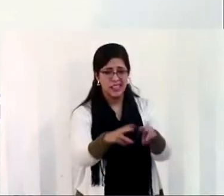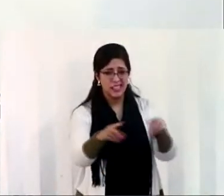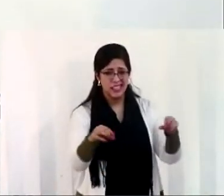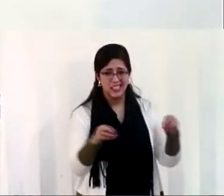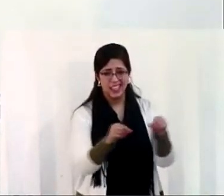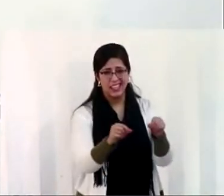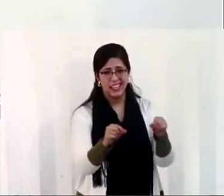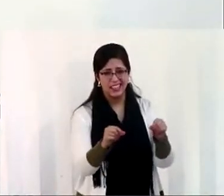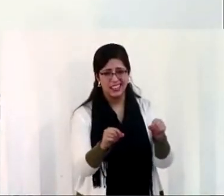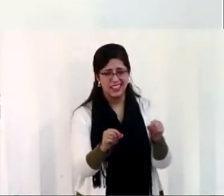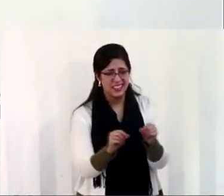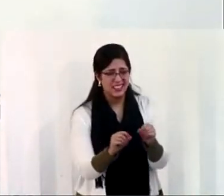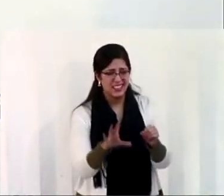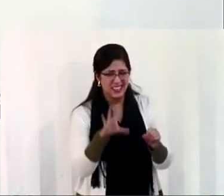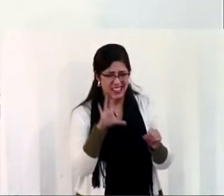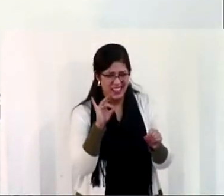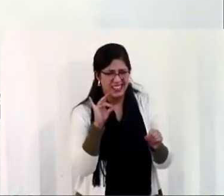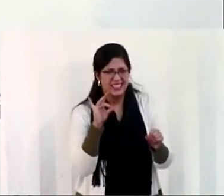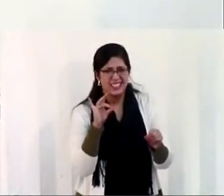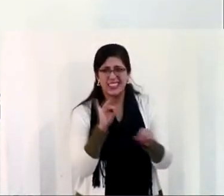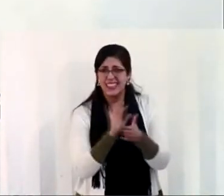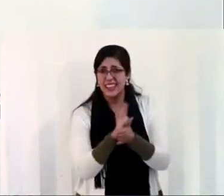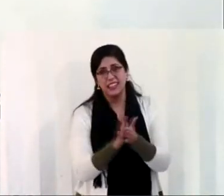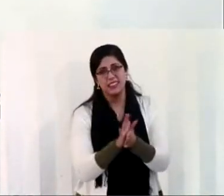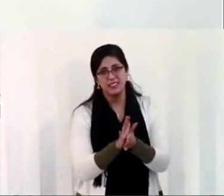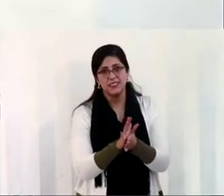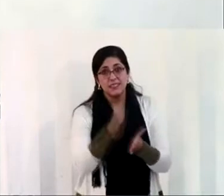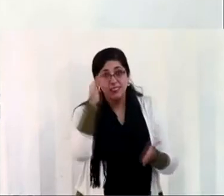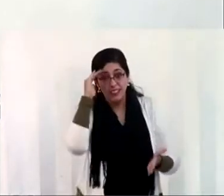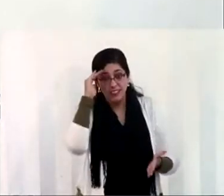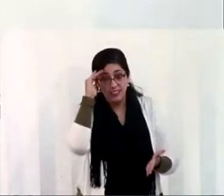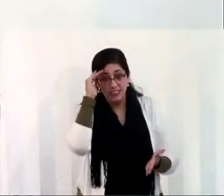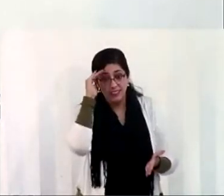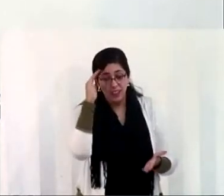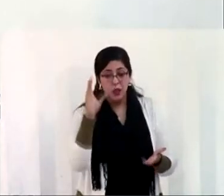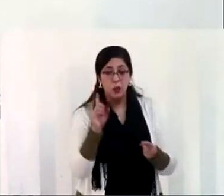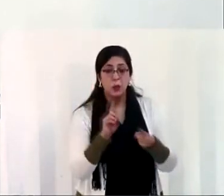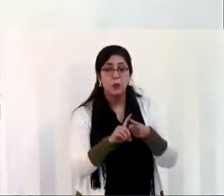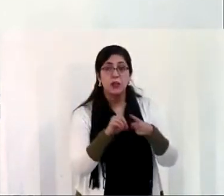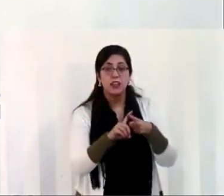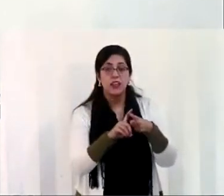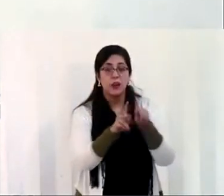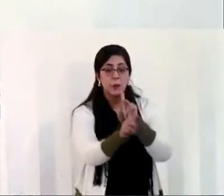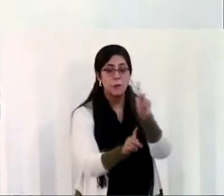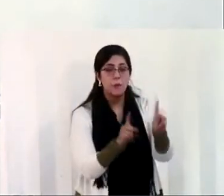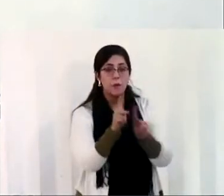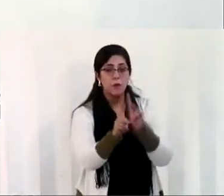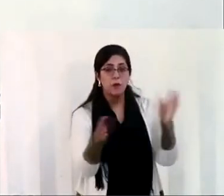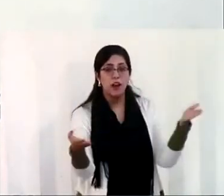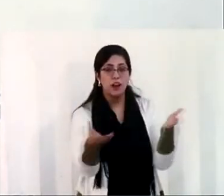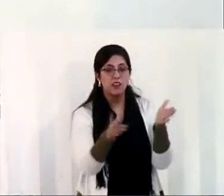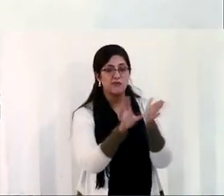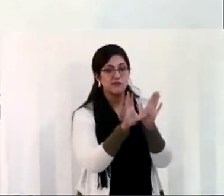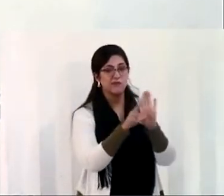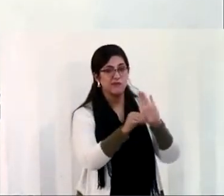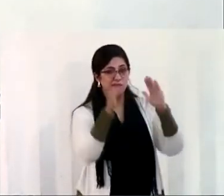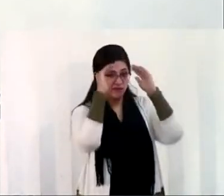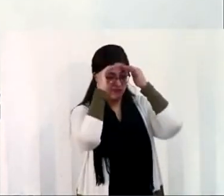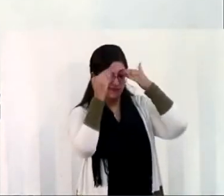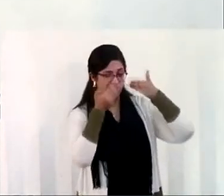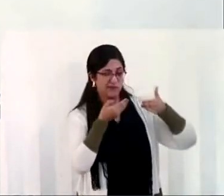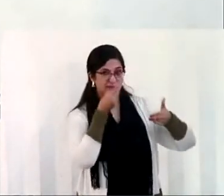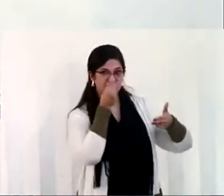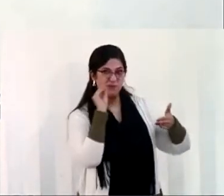rebeldes, de desonestos, de criminosos, de